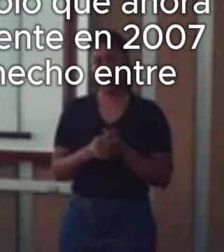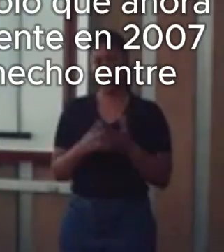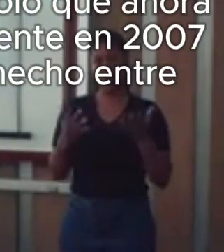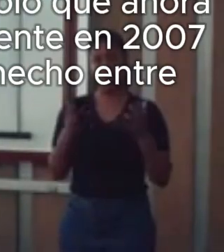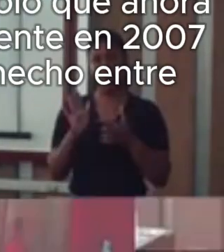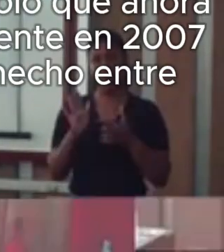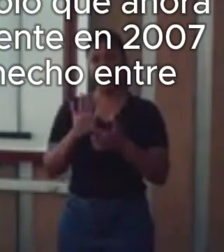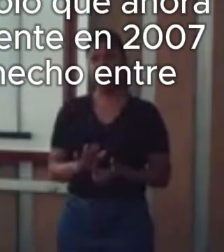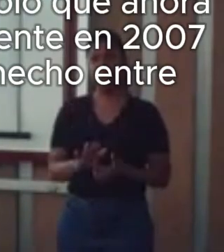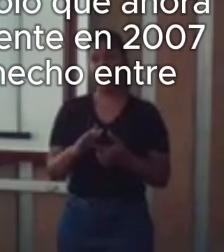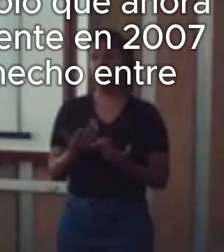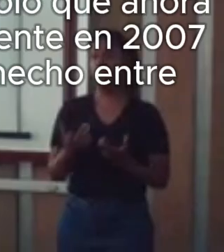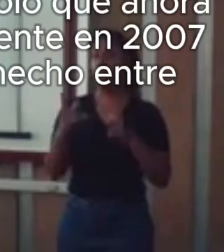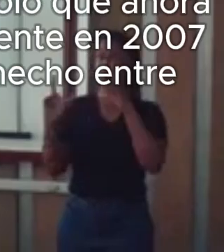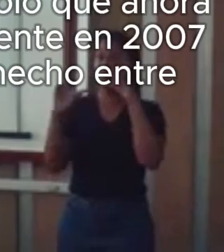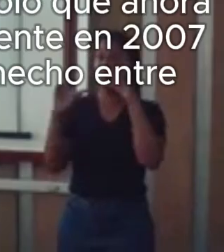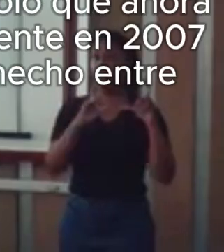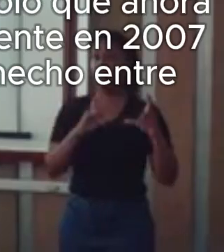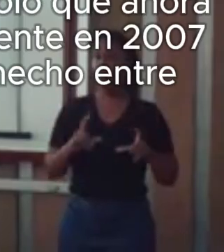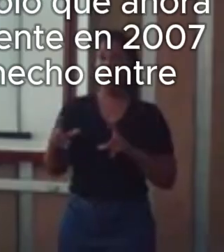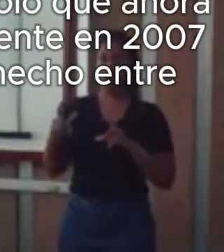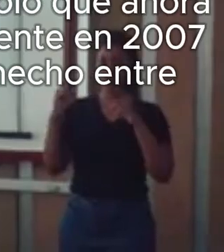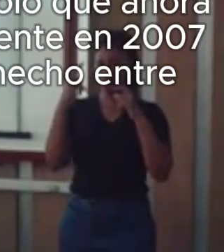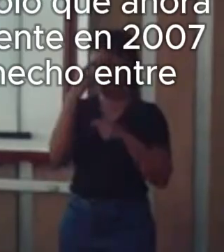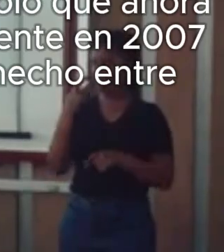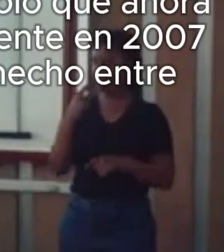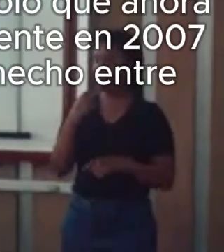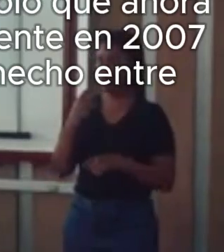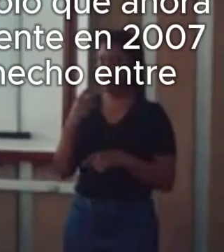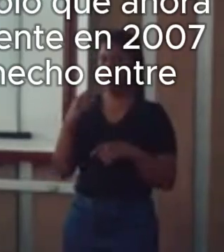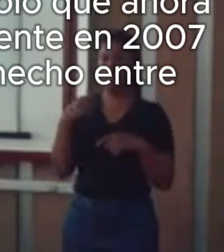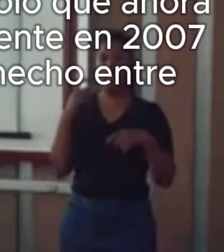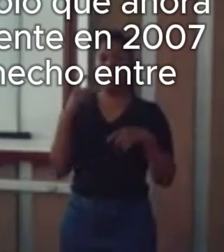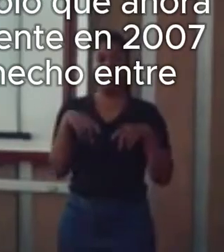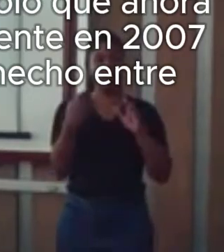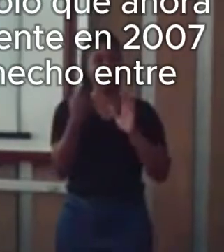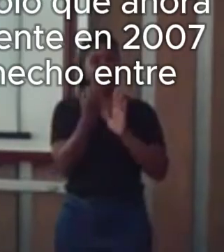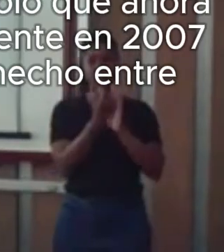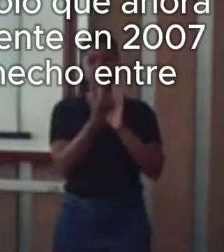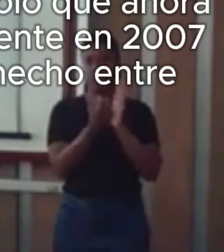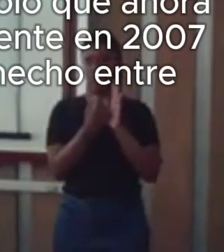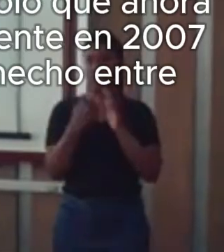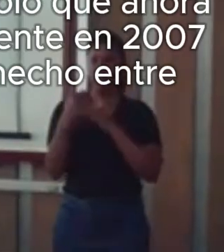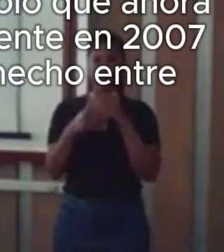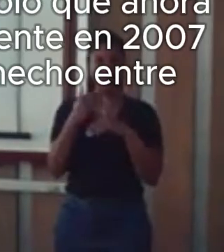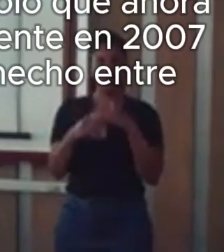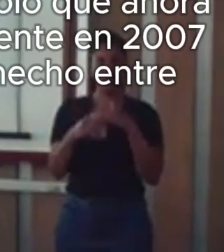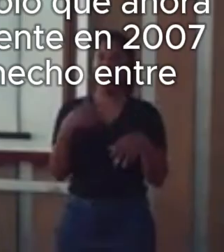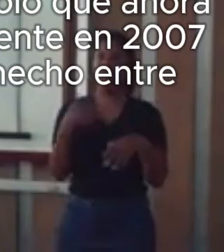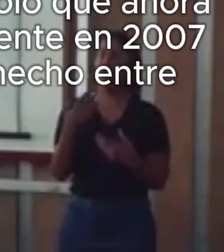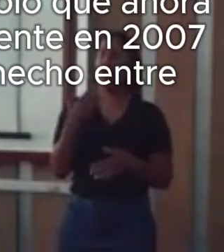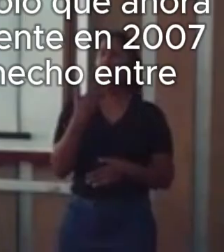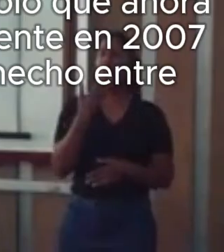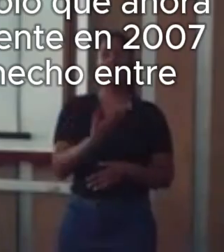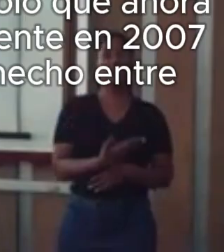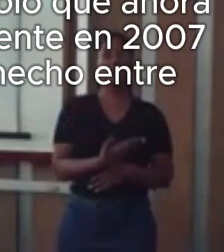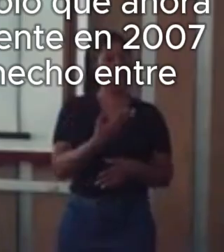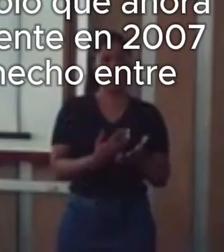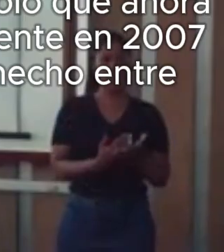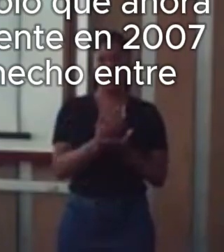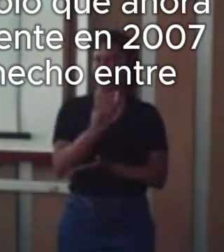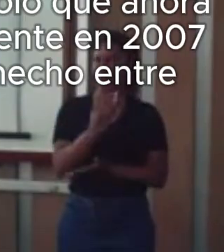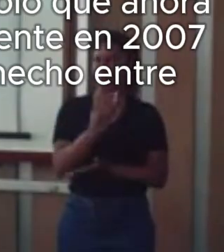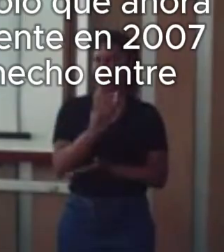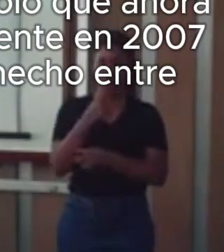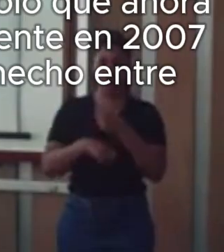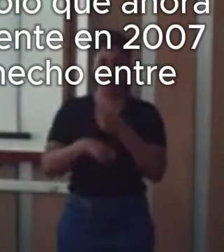aqui, ilustrando os marcos desse processo. Então, pedido de patente feito em 2007 e 2008, a aprovação do estudo clínico